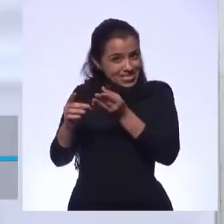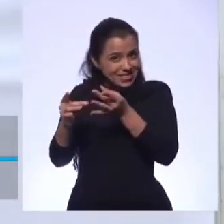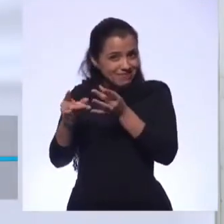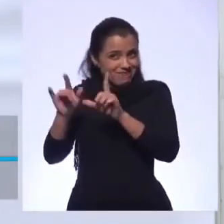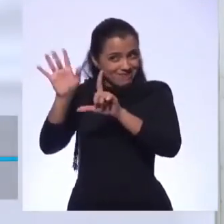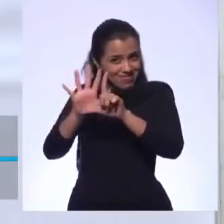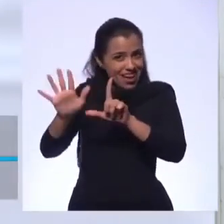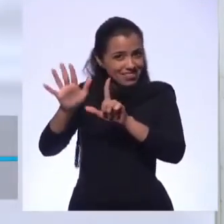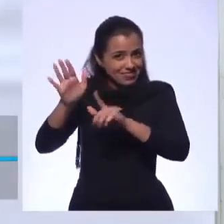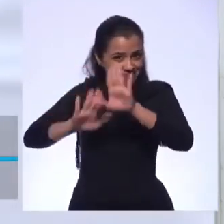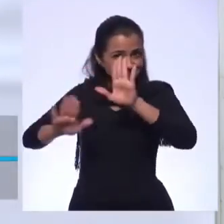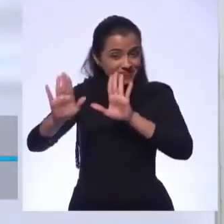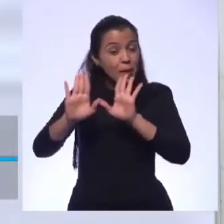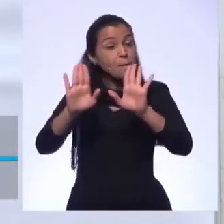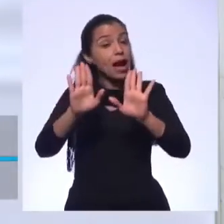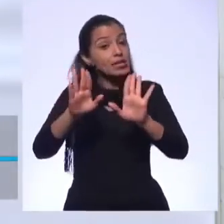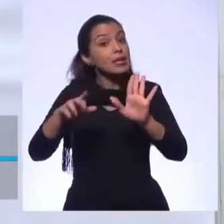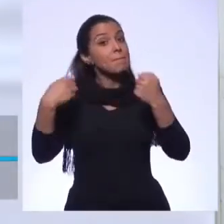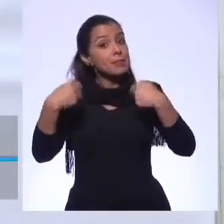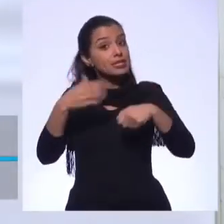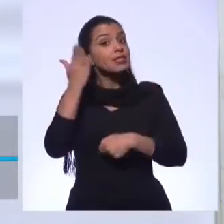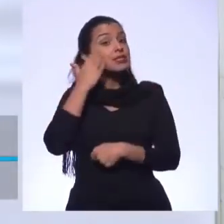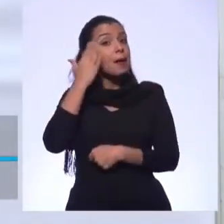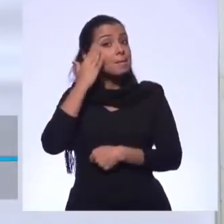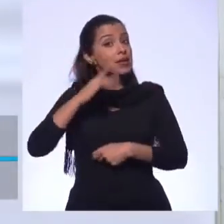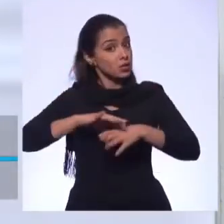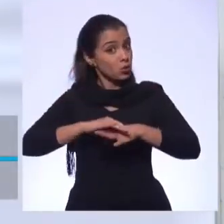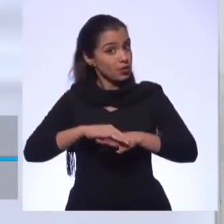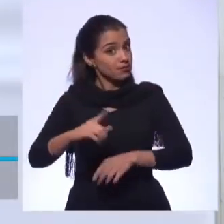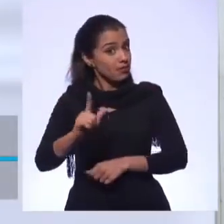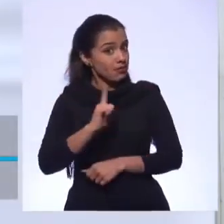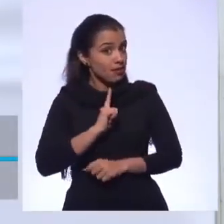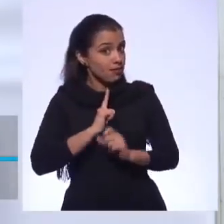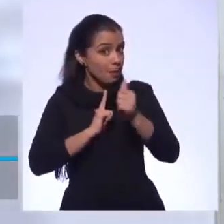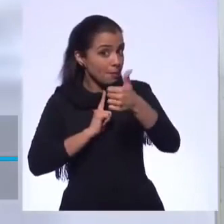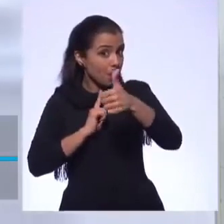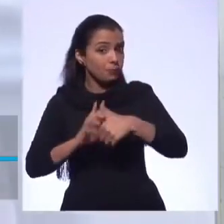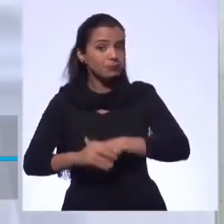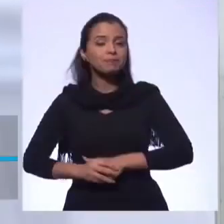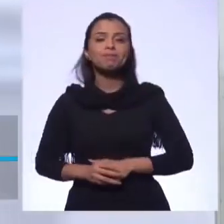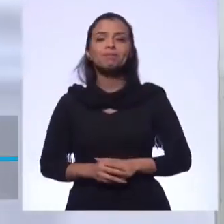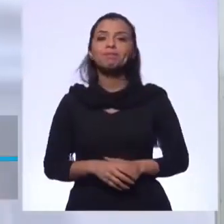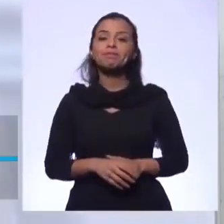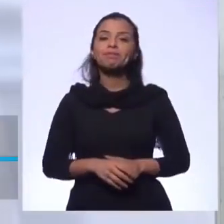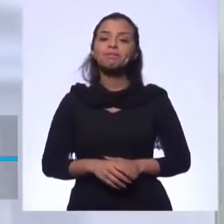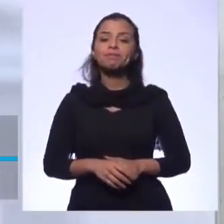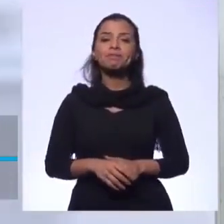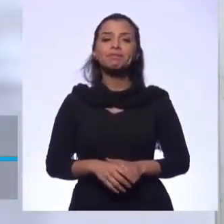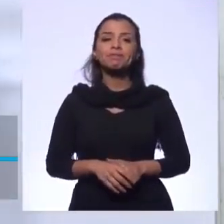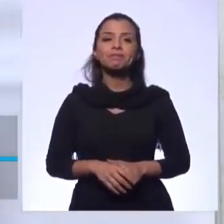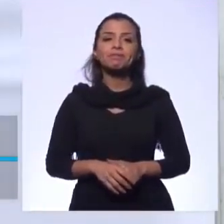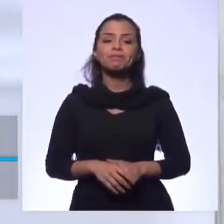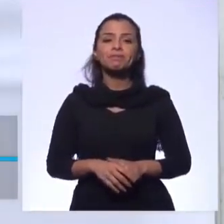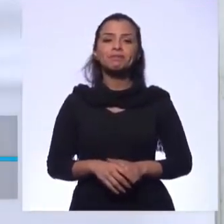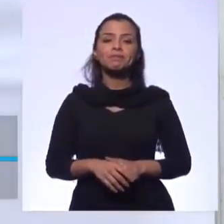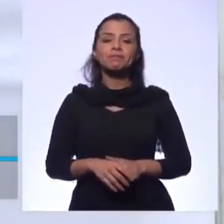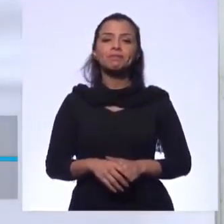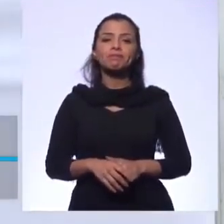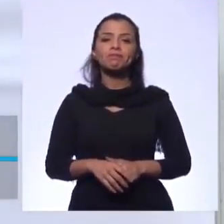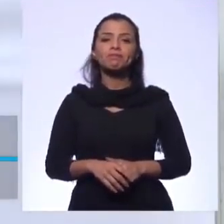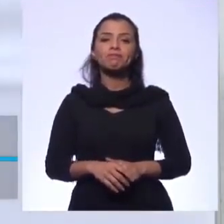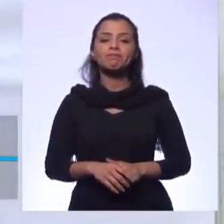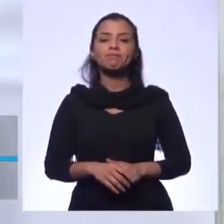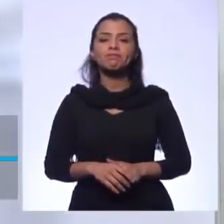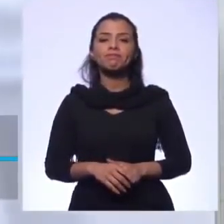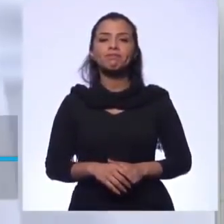Mas vocês precisam saber que essas doenças existem, tudo bem? Pois bem, então eu já havia falado na outra aula,